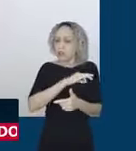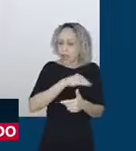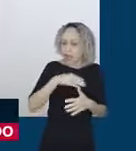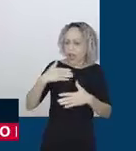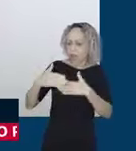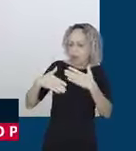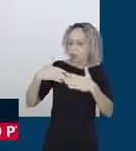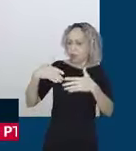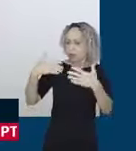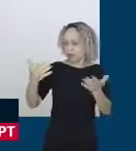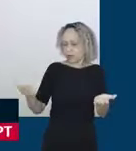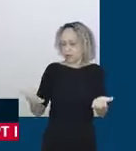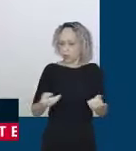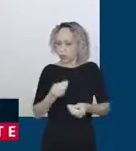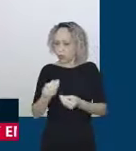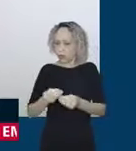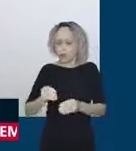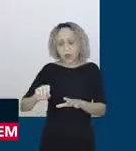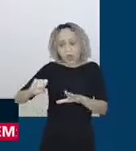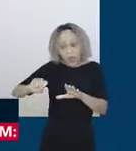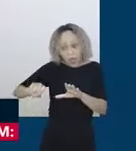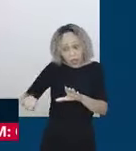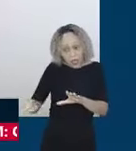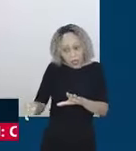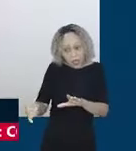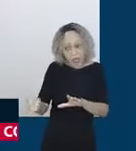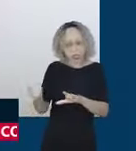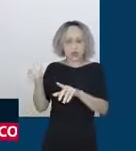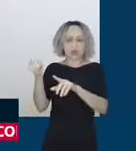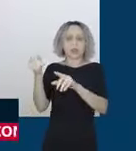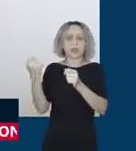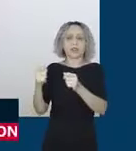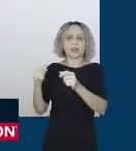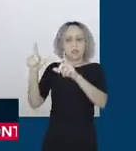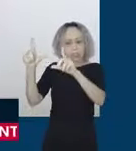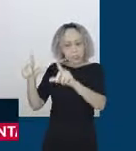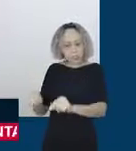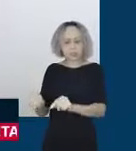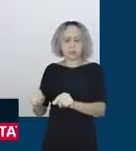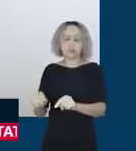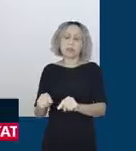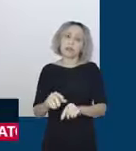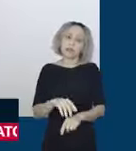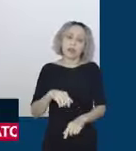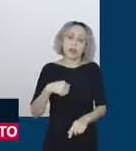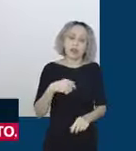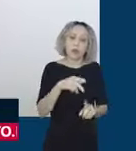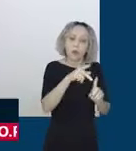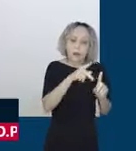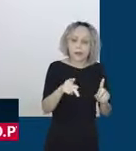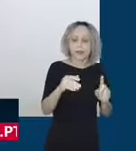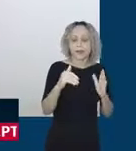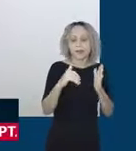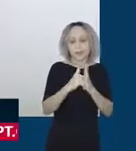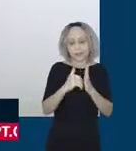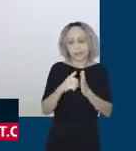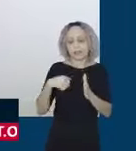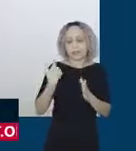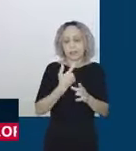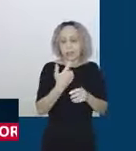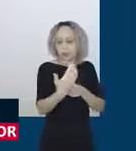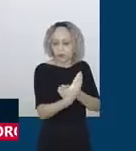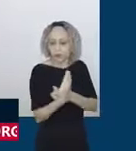Uma posição muito firme do presidente do Senado, e eu quero aqui dizer, o qual tem nos ajudado muito aqui nas